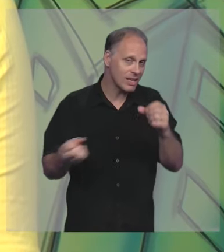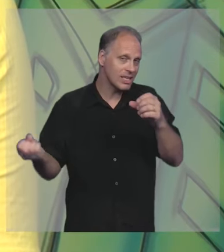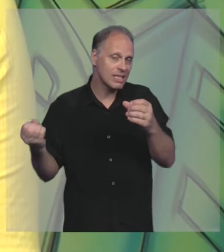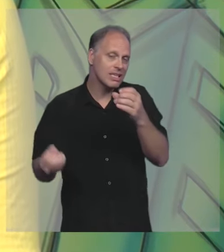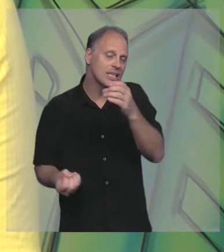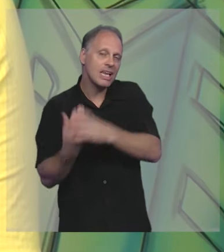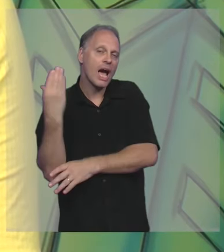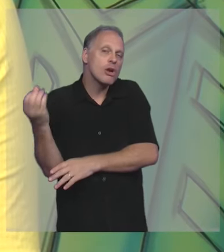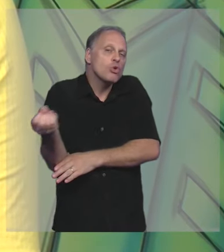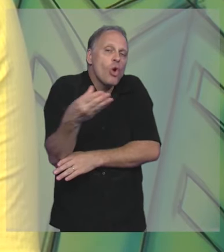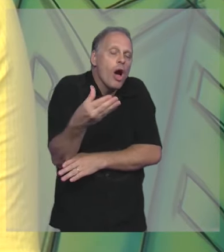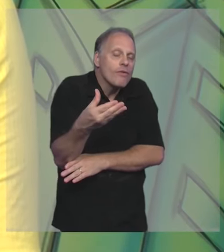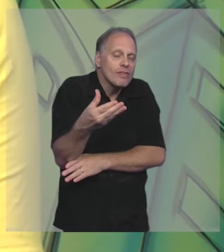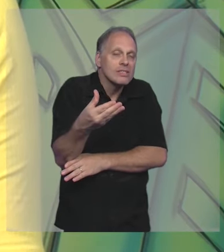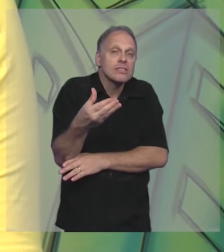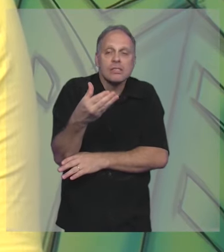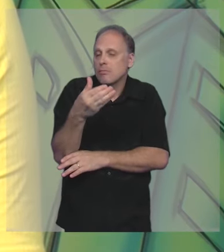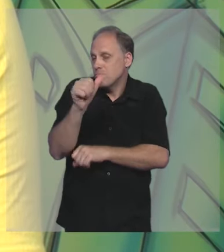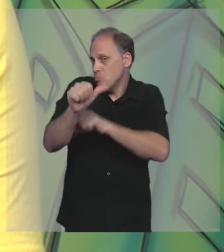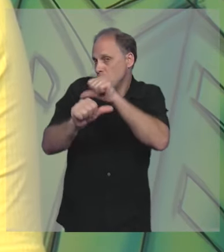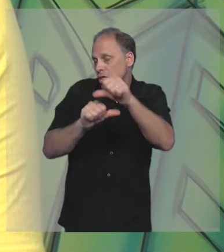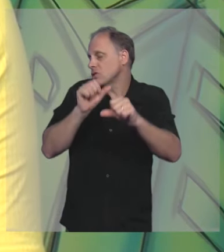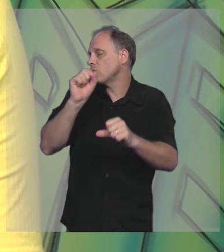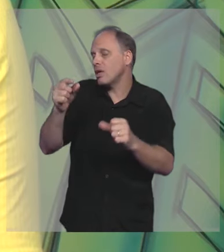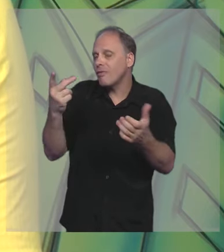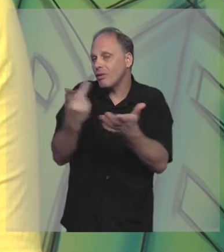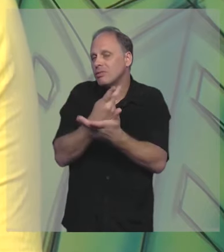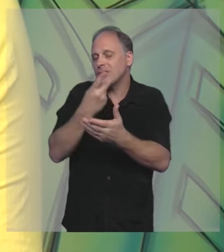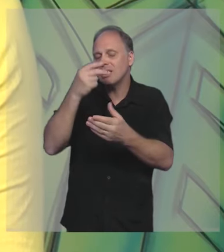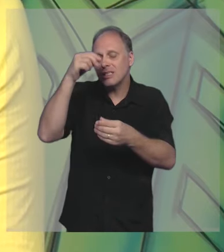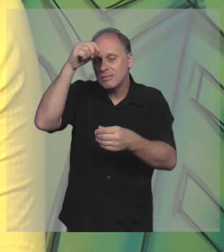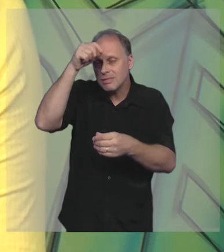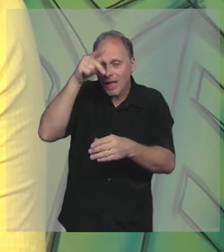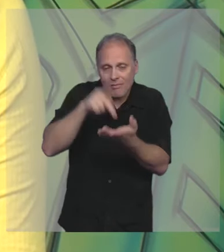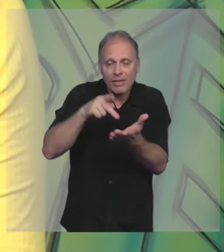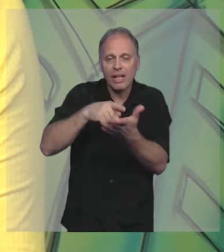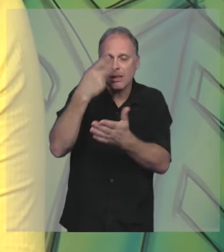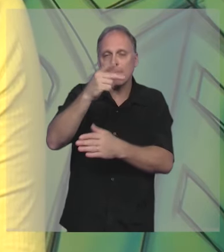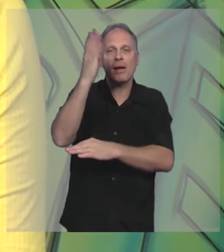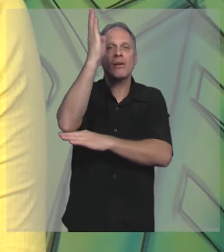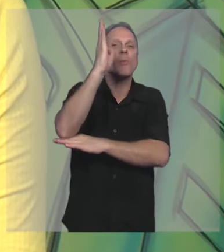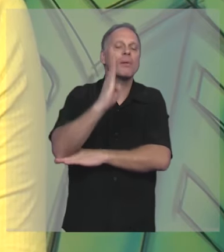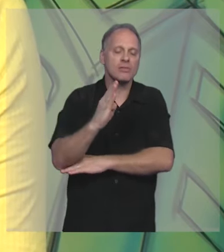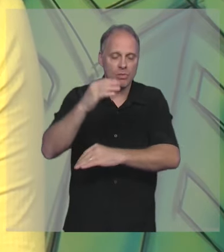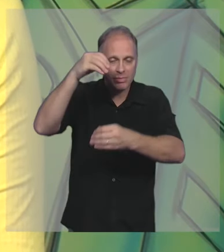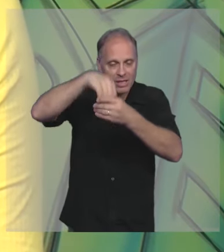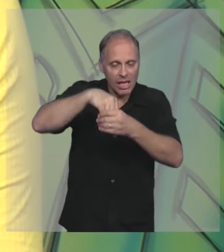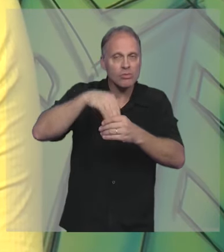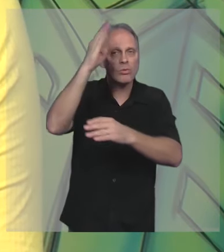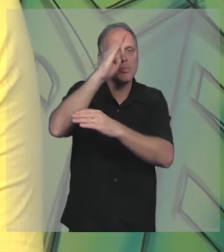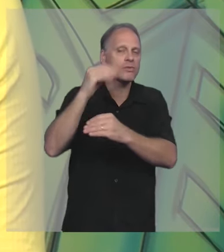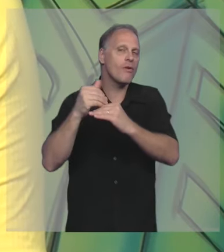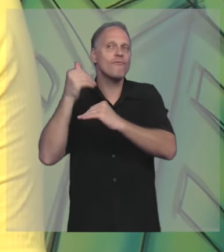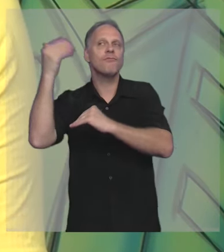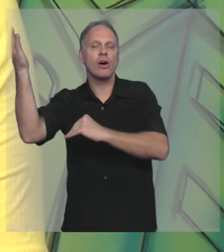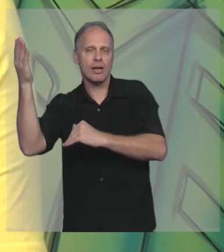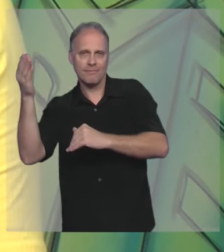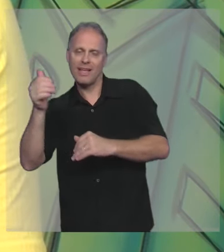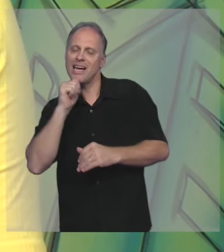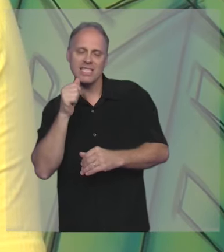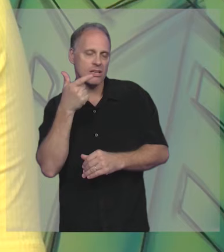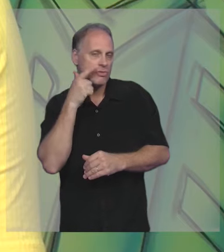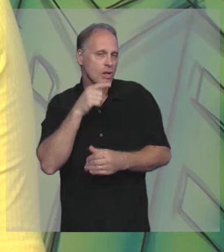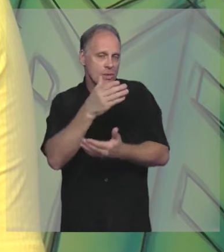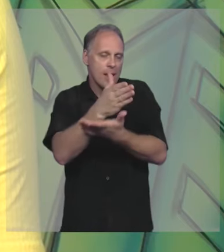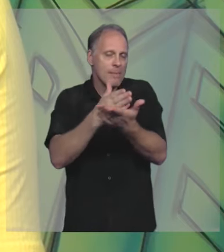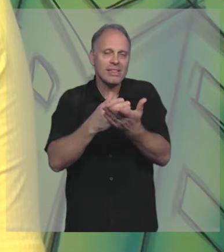criar novas alterações? Quais as consequências disso? Quais essas consequências para dentro e para fora do país? Nós nem